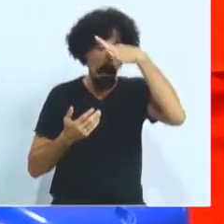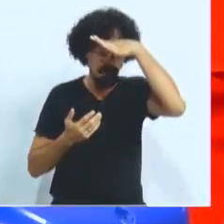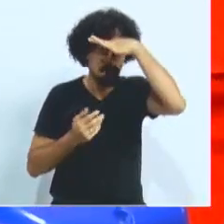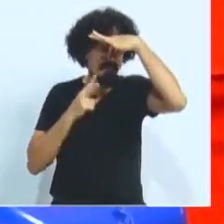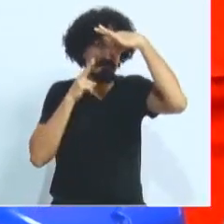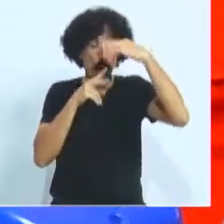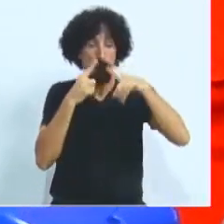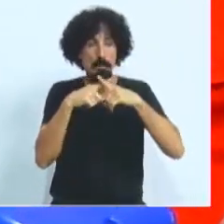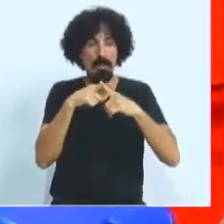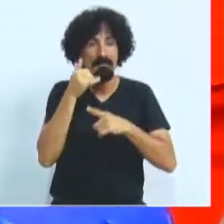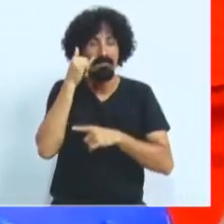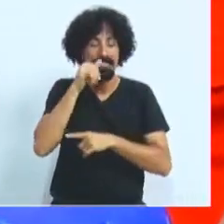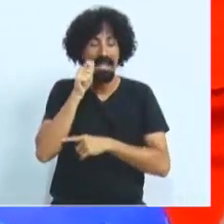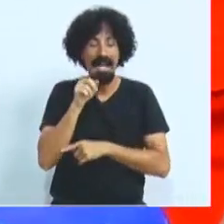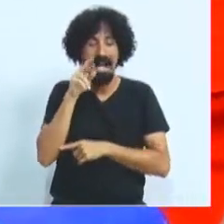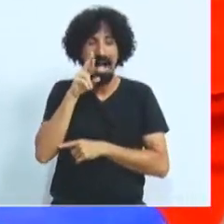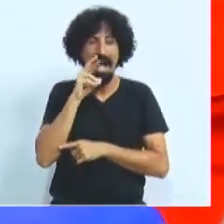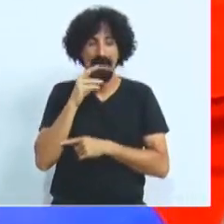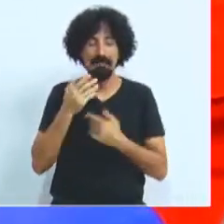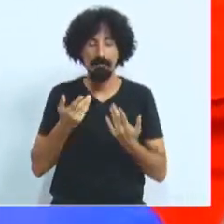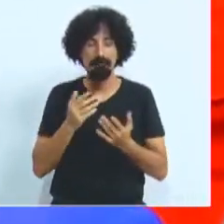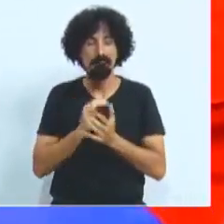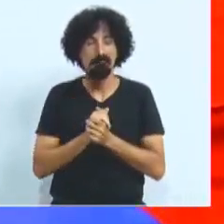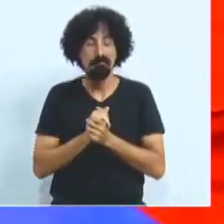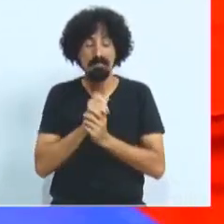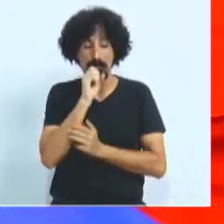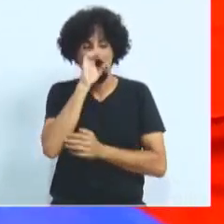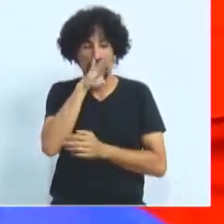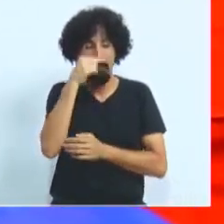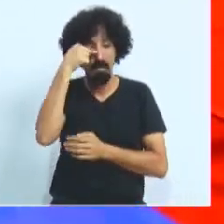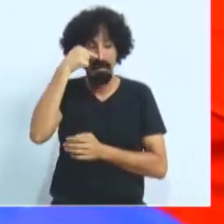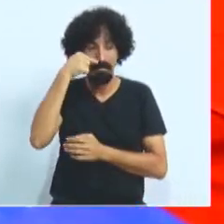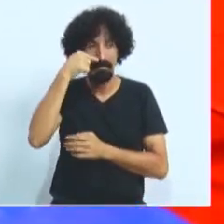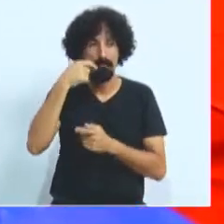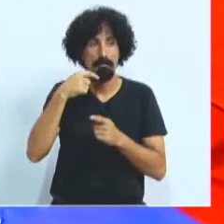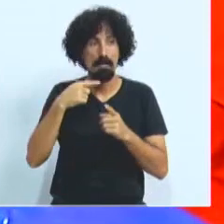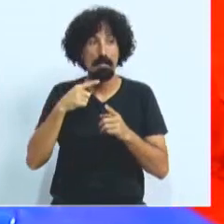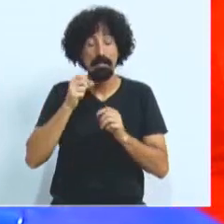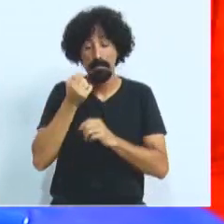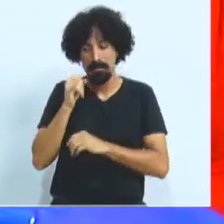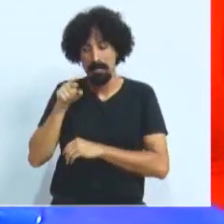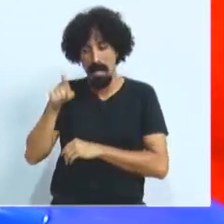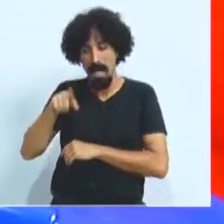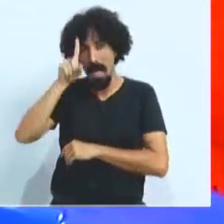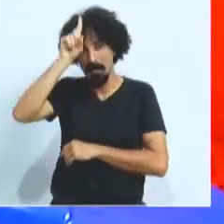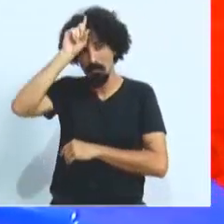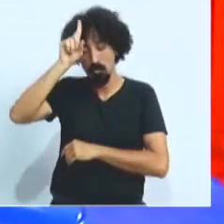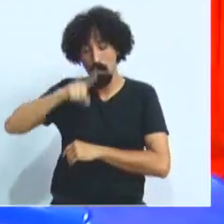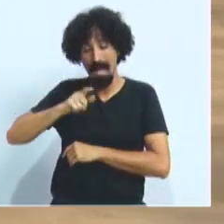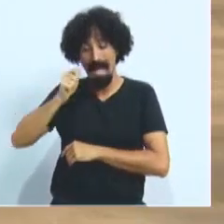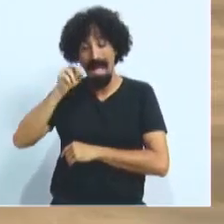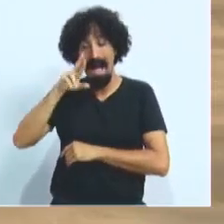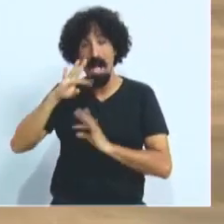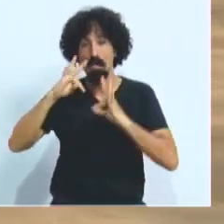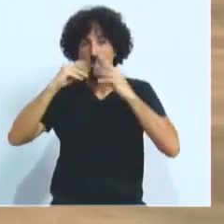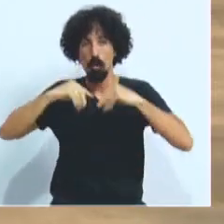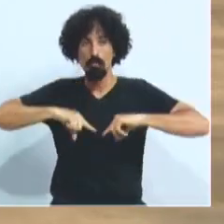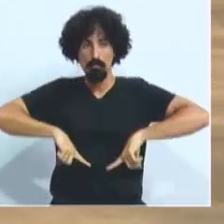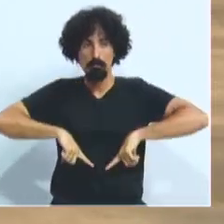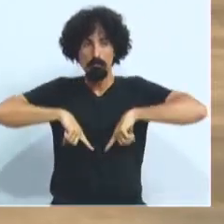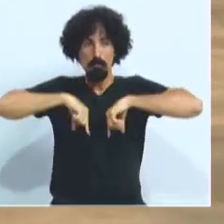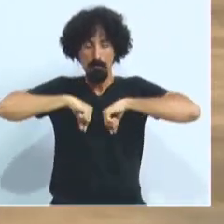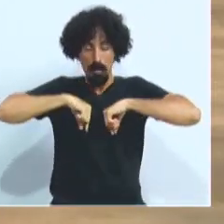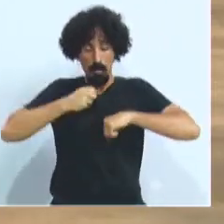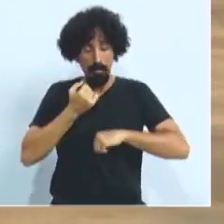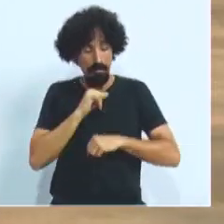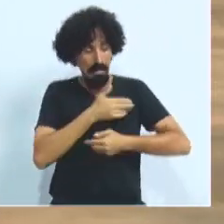e insufla duas vezes. No adulto, o ar total do pulmão. Na criança pequena, o da bochecha.